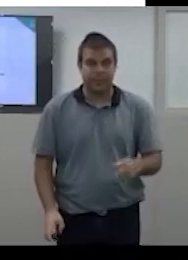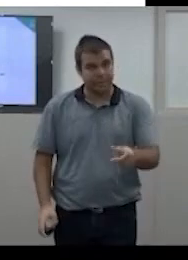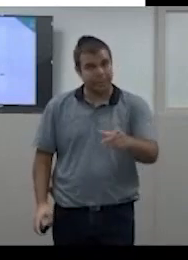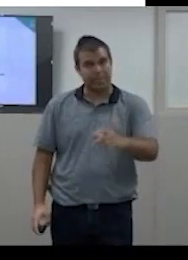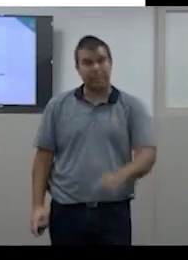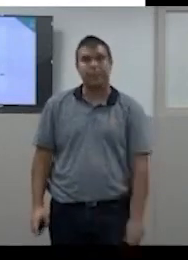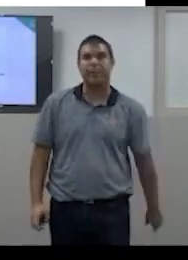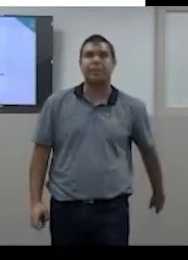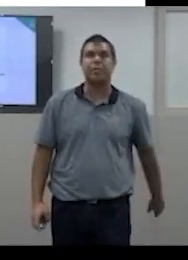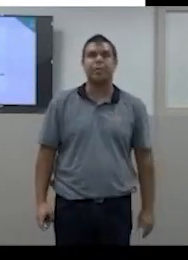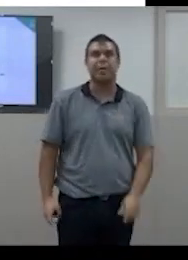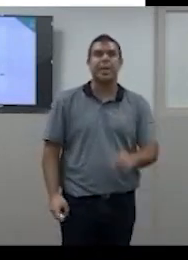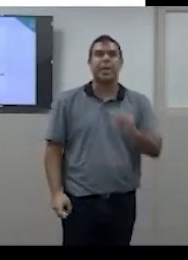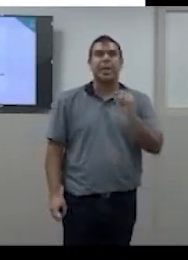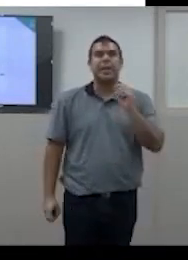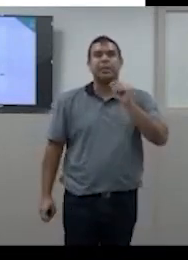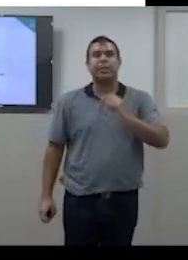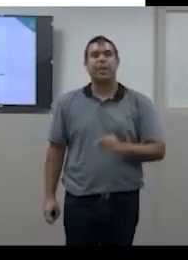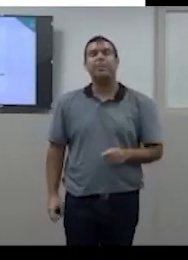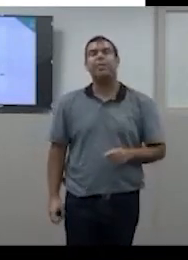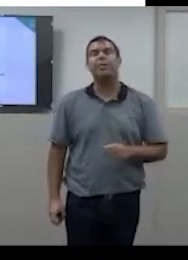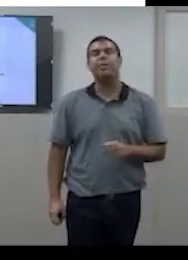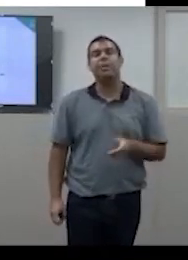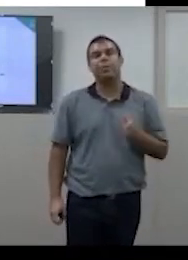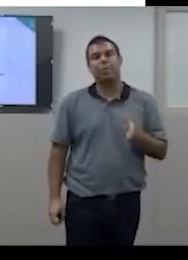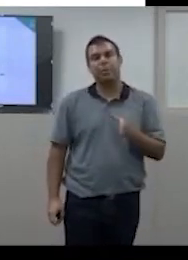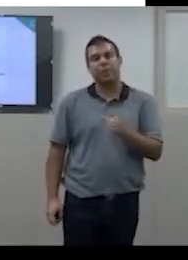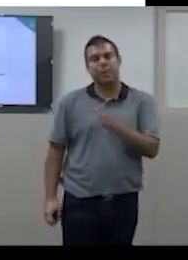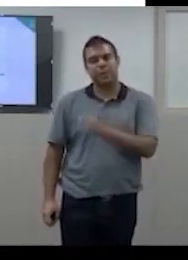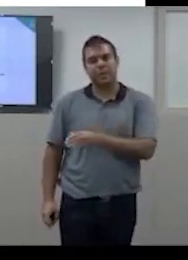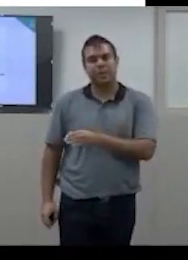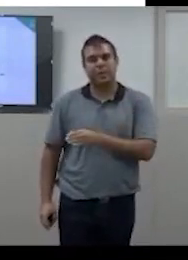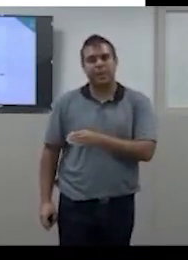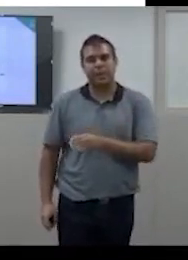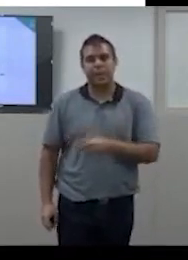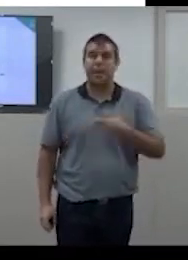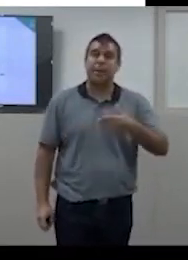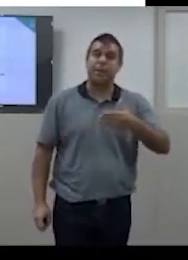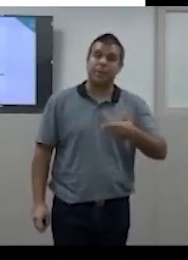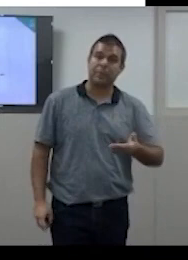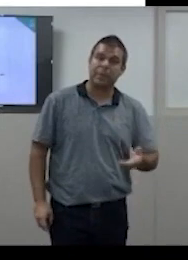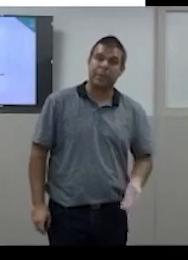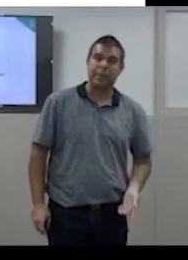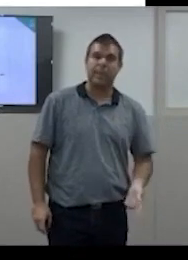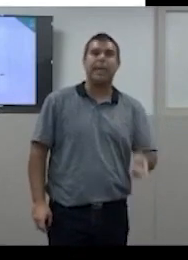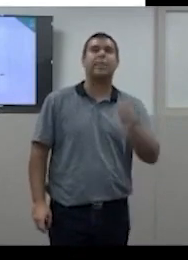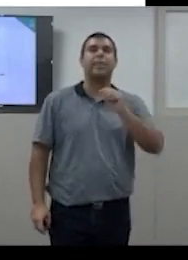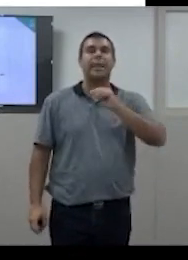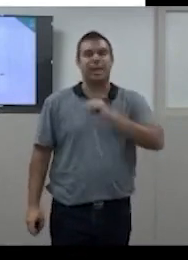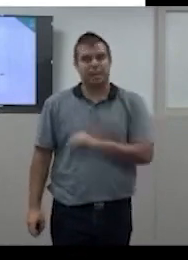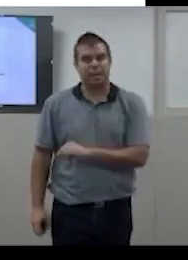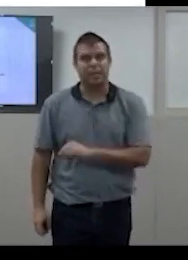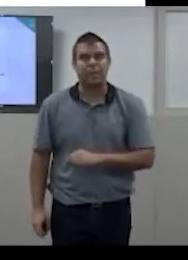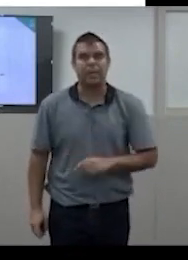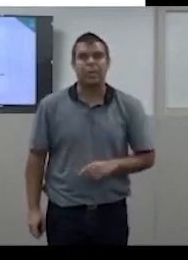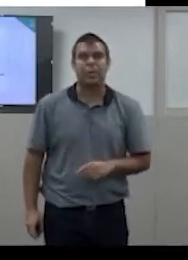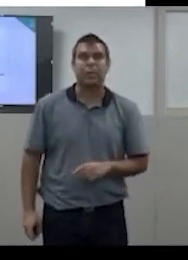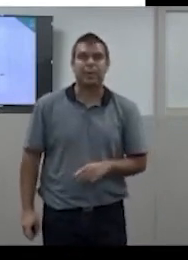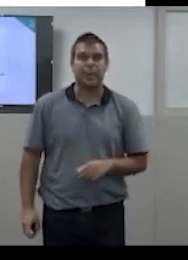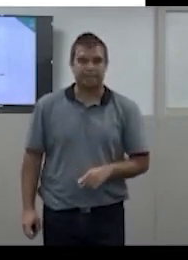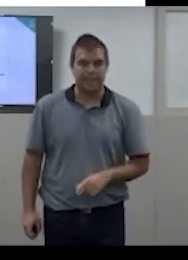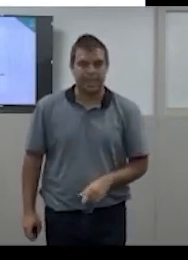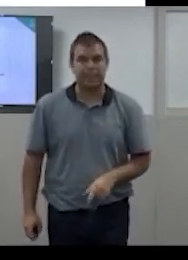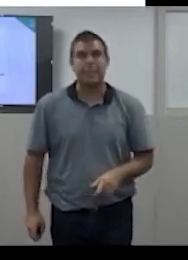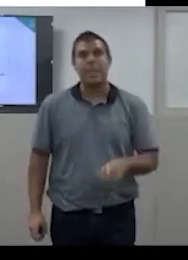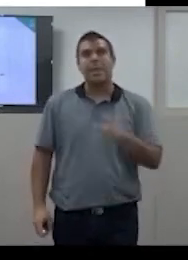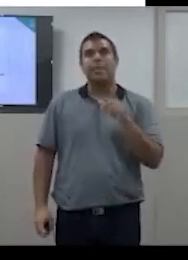levitações com ele, então assim, fica uma coisa interessante ali. Então saibam que não existem só os 3 estados da matéria, são os mais fundamentais, entretanto existem